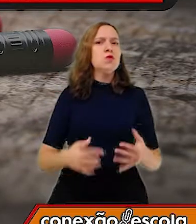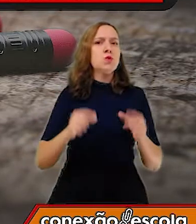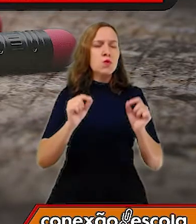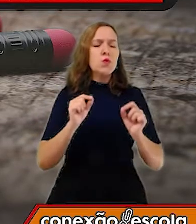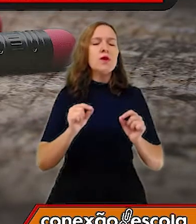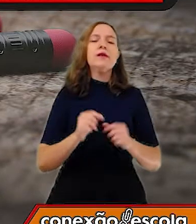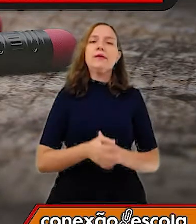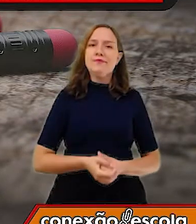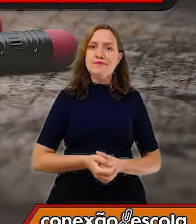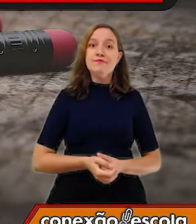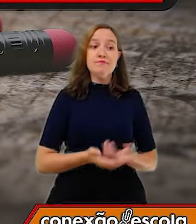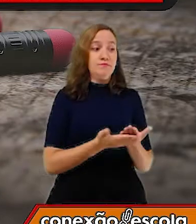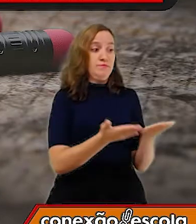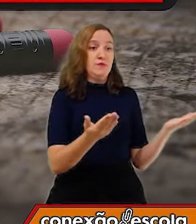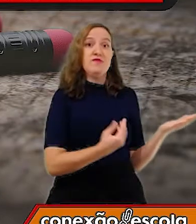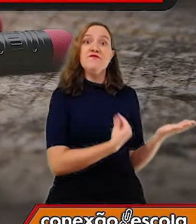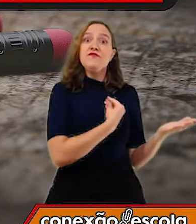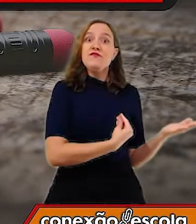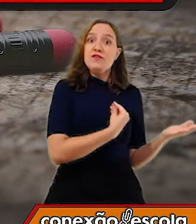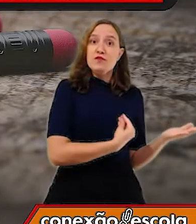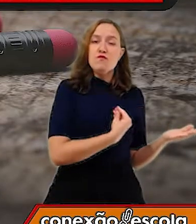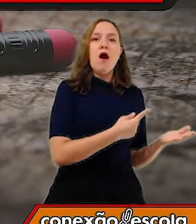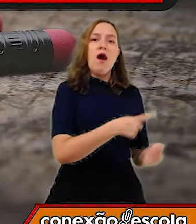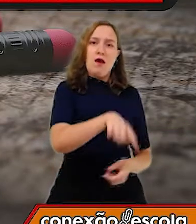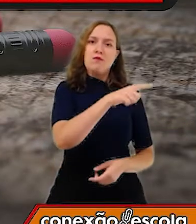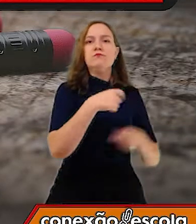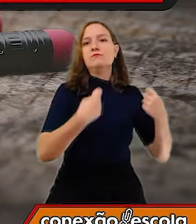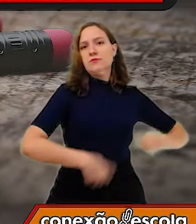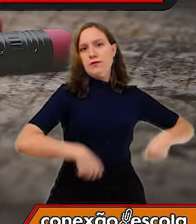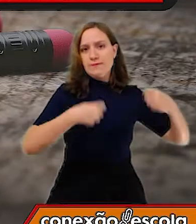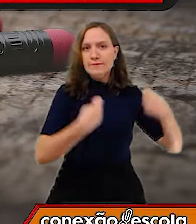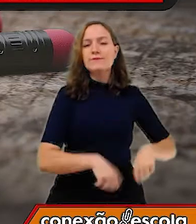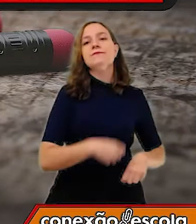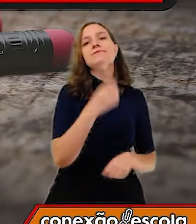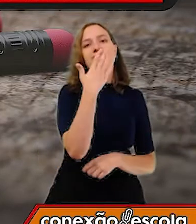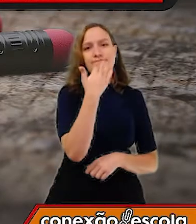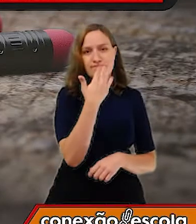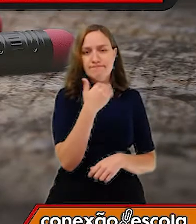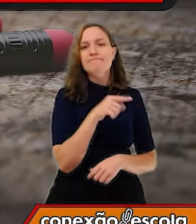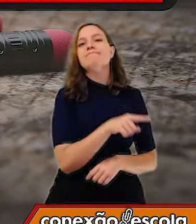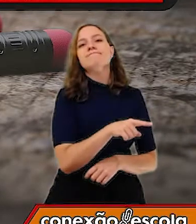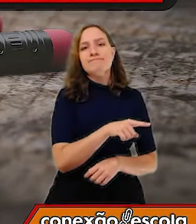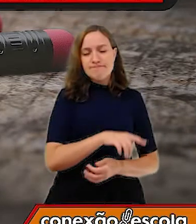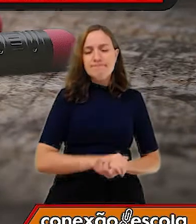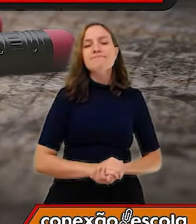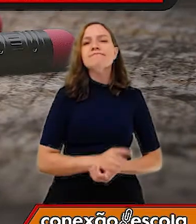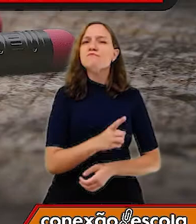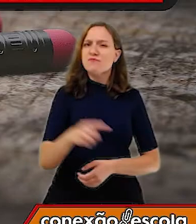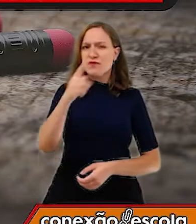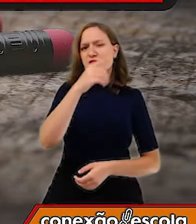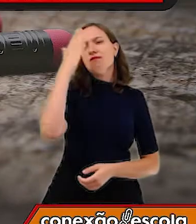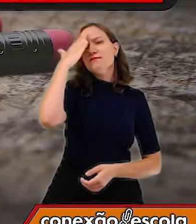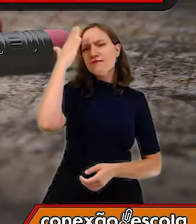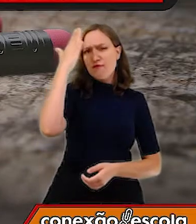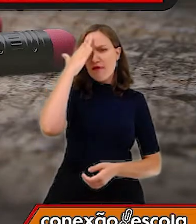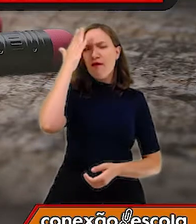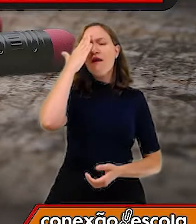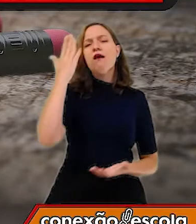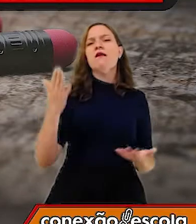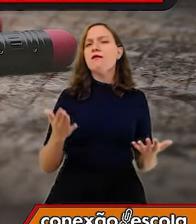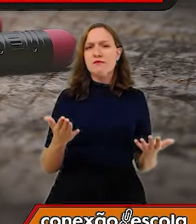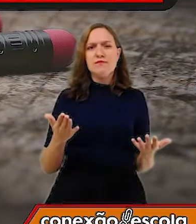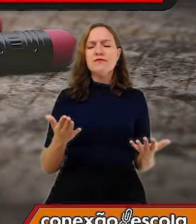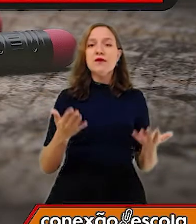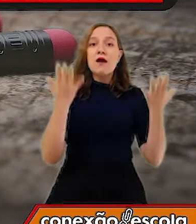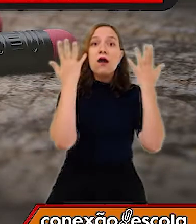Que os seres vivos, eles se alimentam. Vocês sabem, né? Todos nós sabemos que